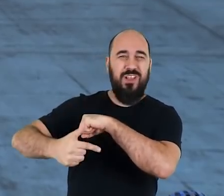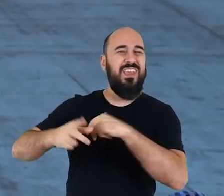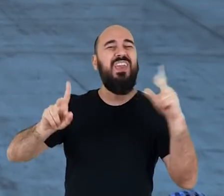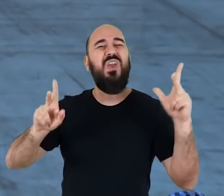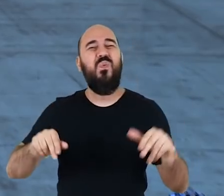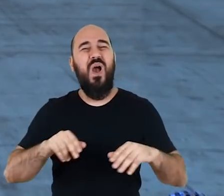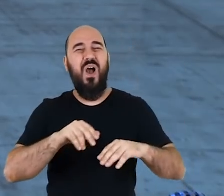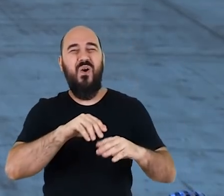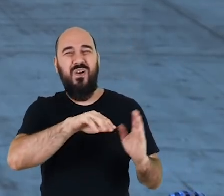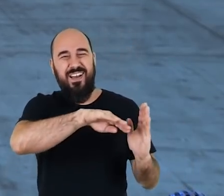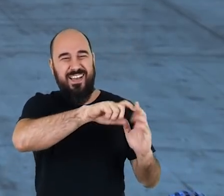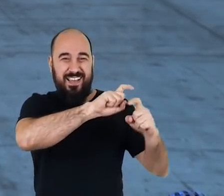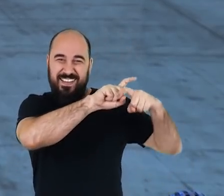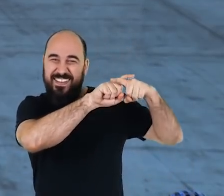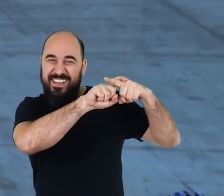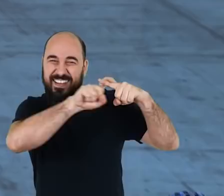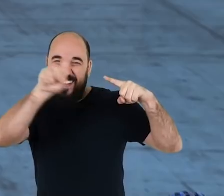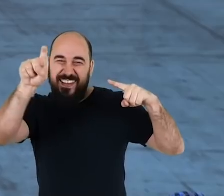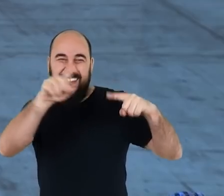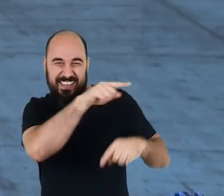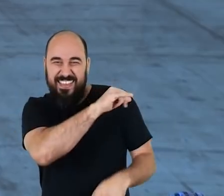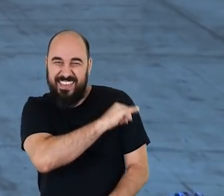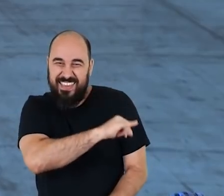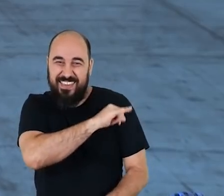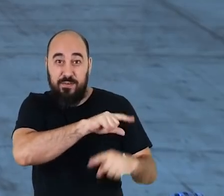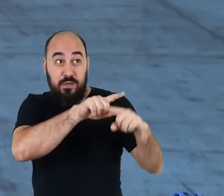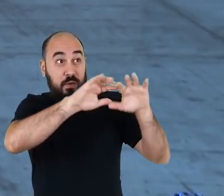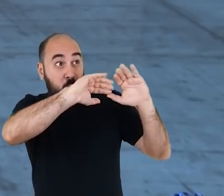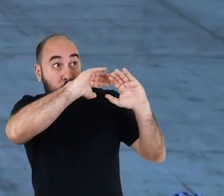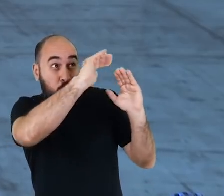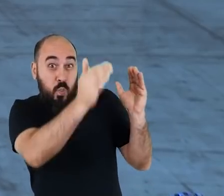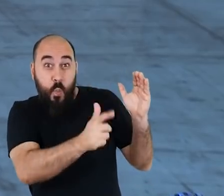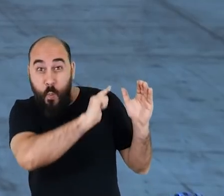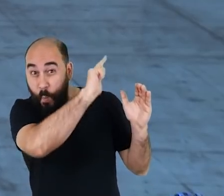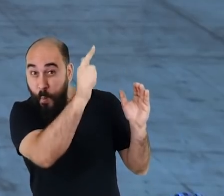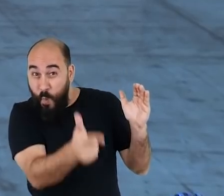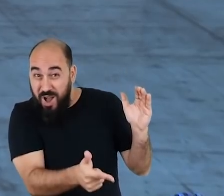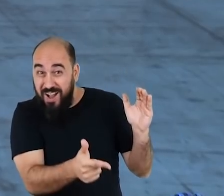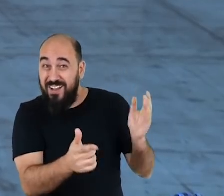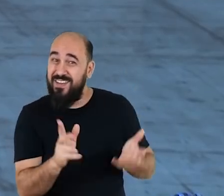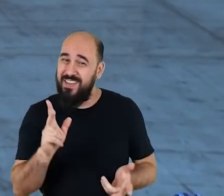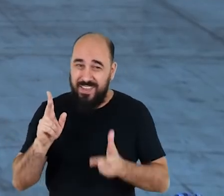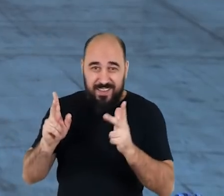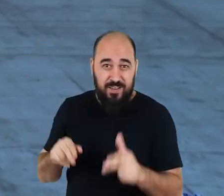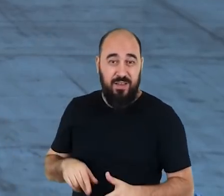de Janeiro, por exemplo. E a outra expressão, enxugadouro de redes, é uma